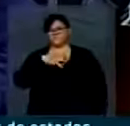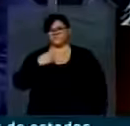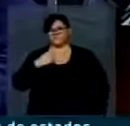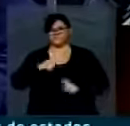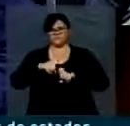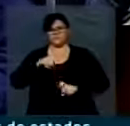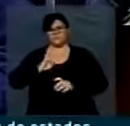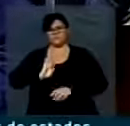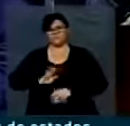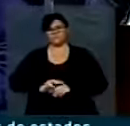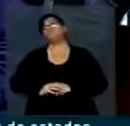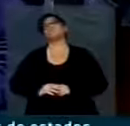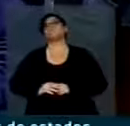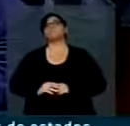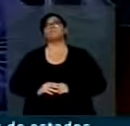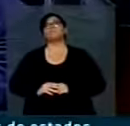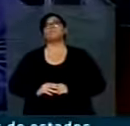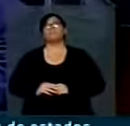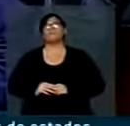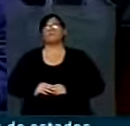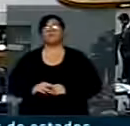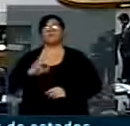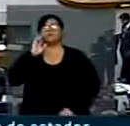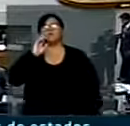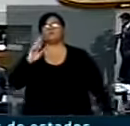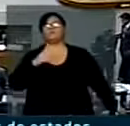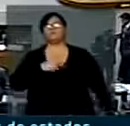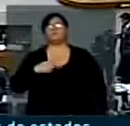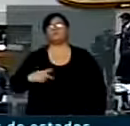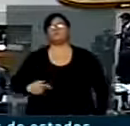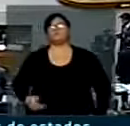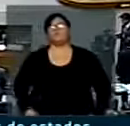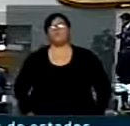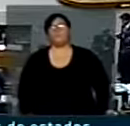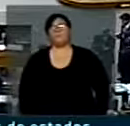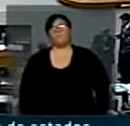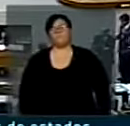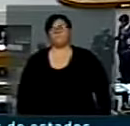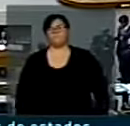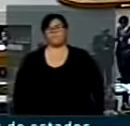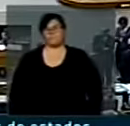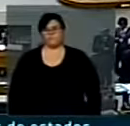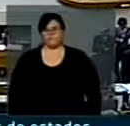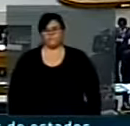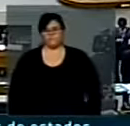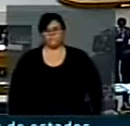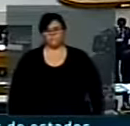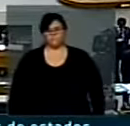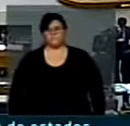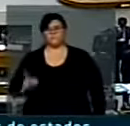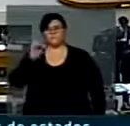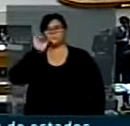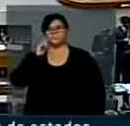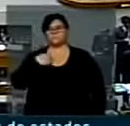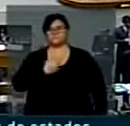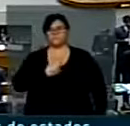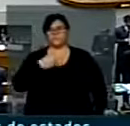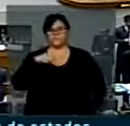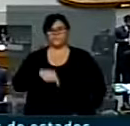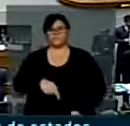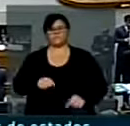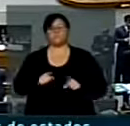Deputado Ripuã, fala Vossa Excelência como líder. Senhor presidente, senhoras e senhores deputados, ontem nós tivemos aqui na tribuna